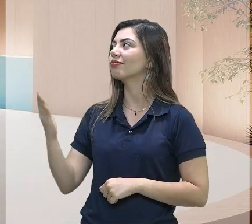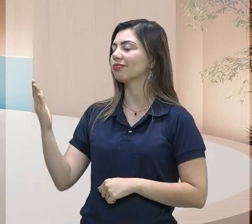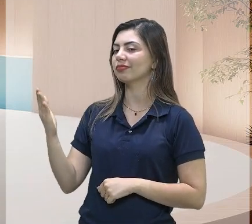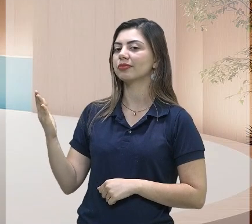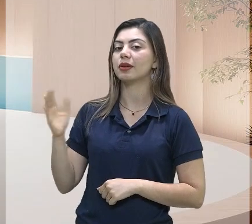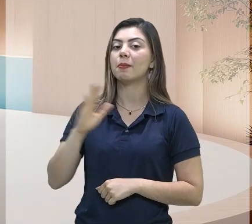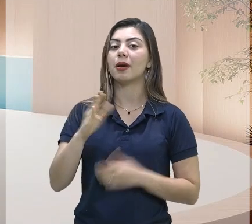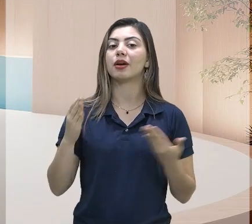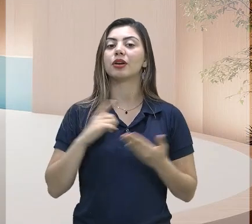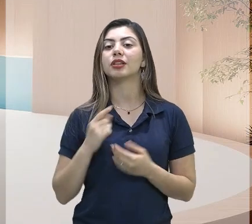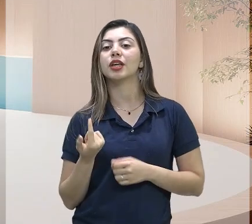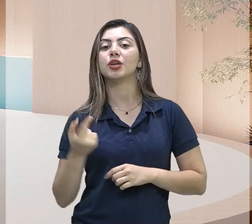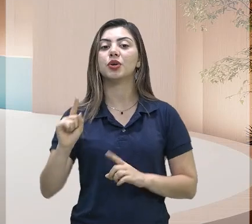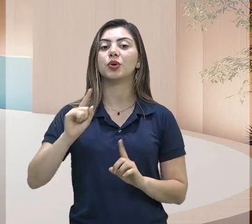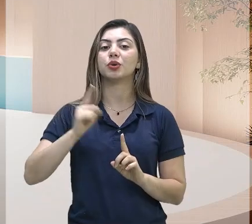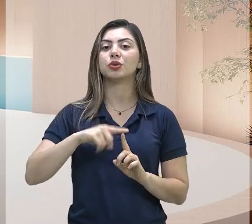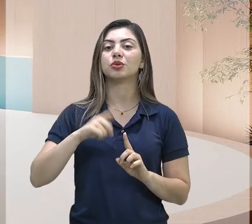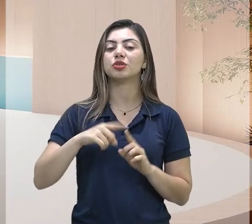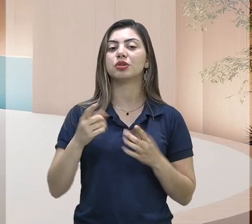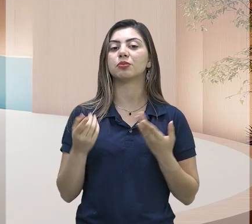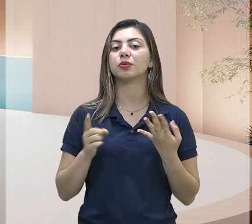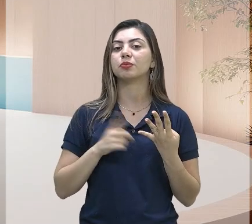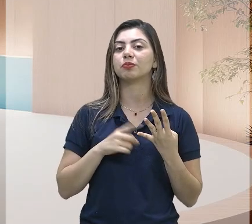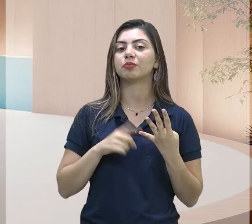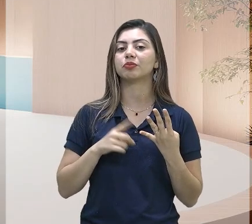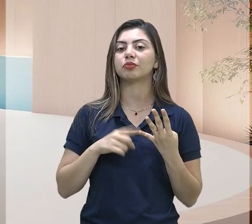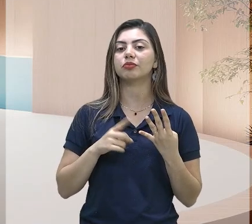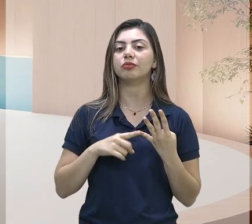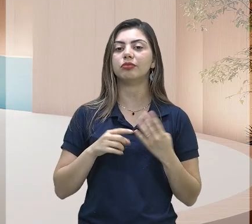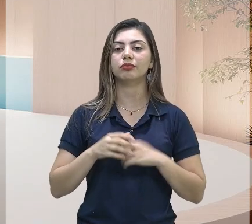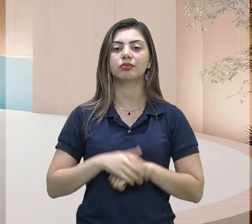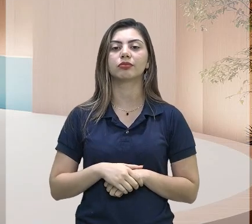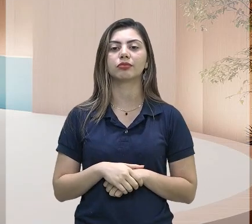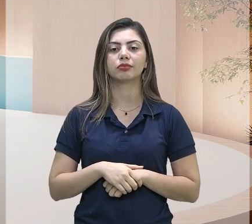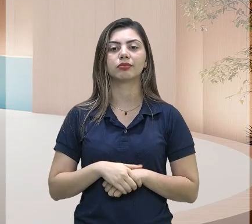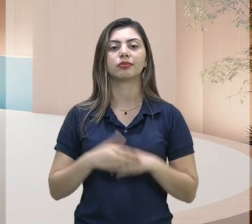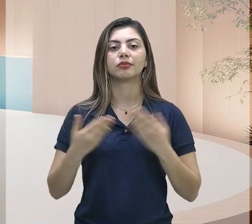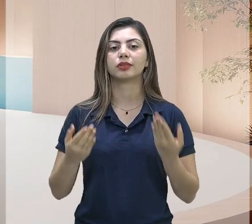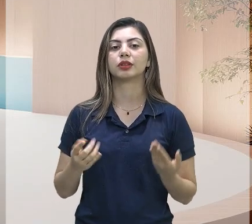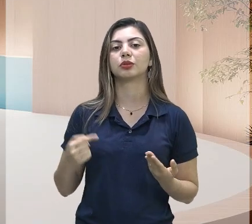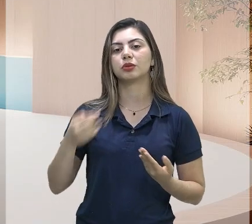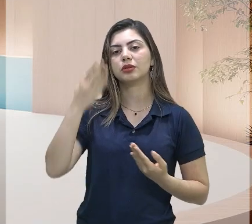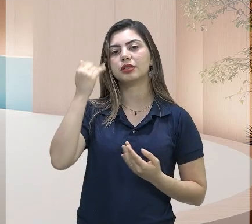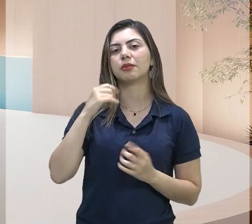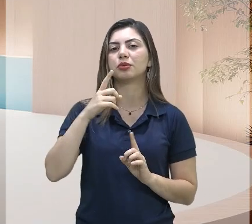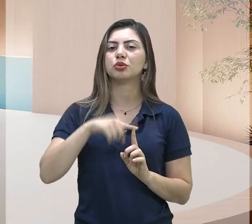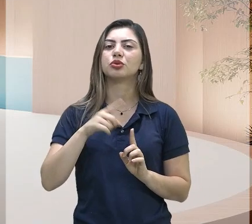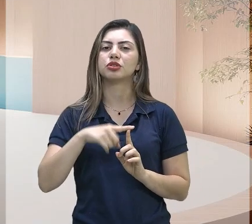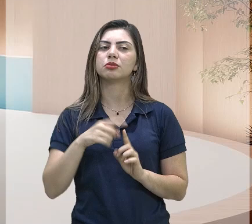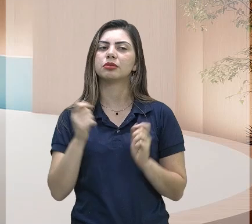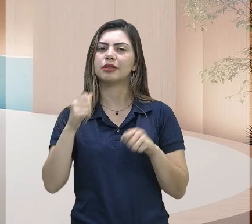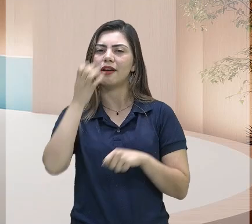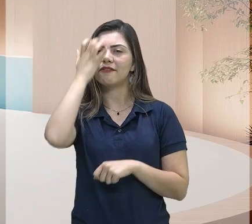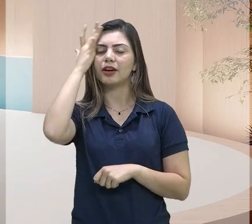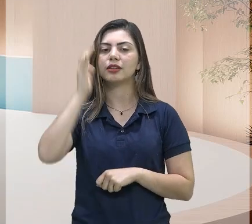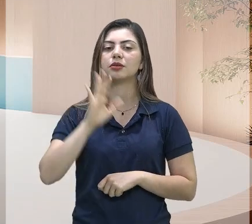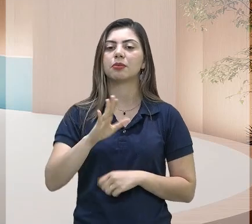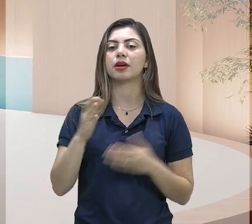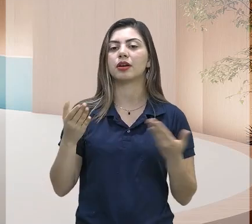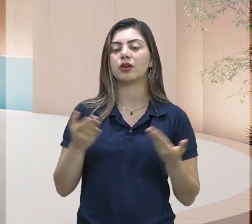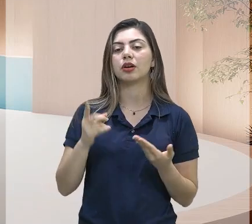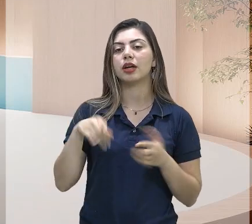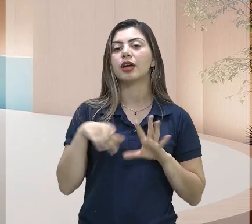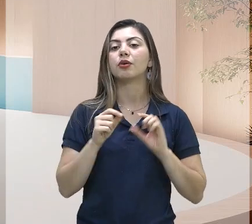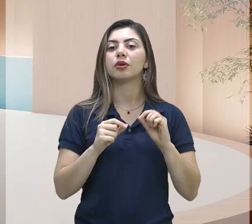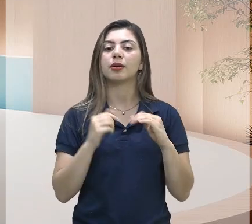para a próxima classe de solo, tá? A gente está usando a palavra tipo, que é para facilitar o entendimento de vocês, mas na realidade são